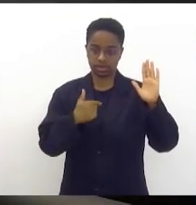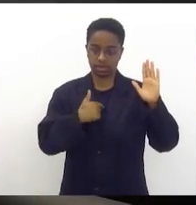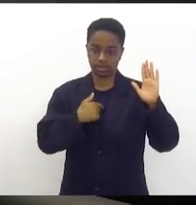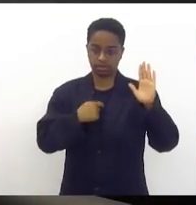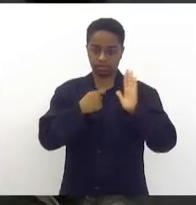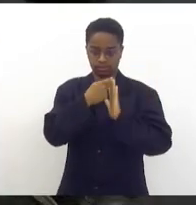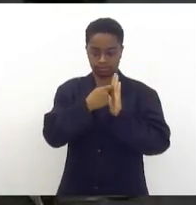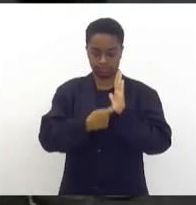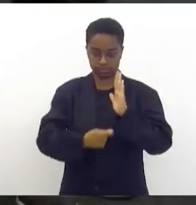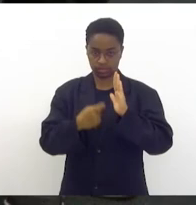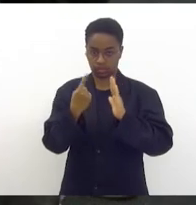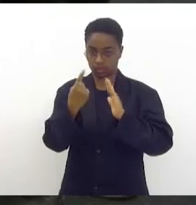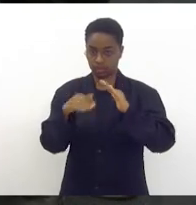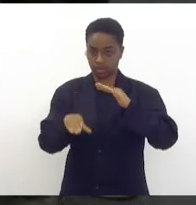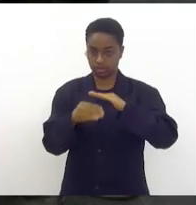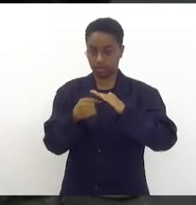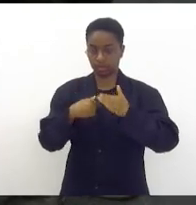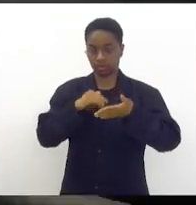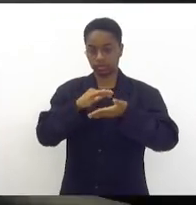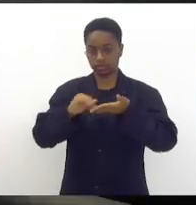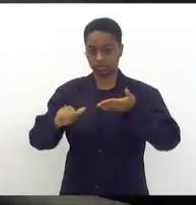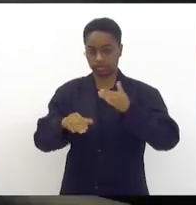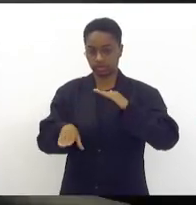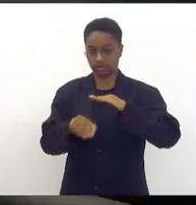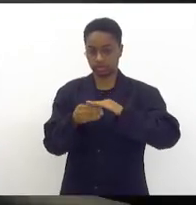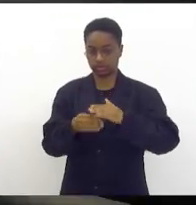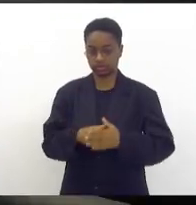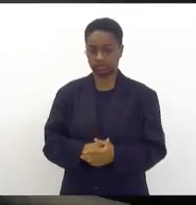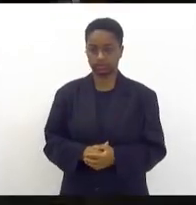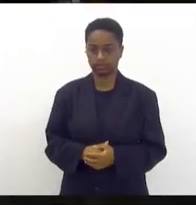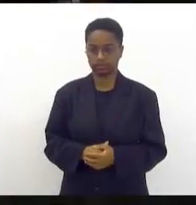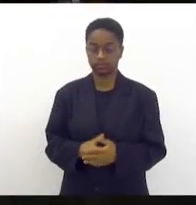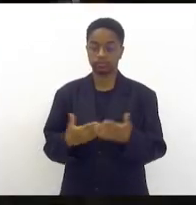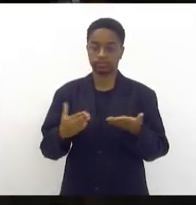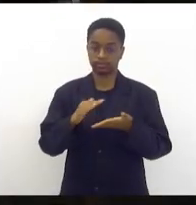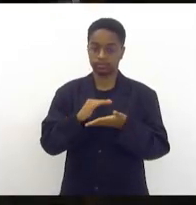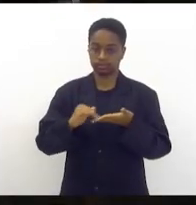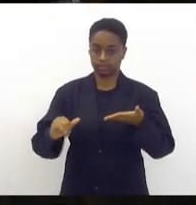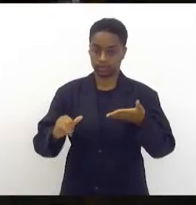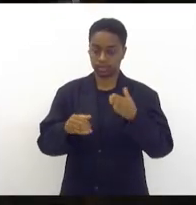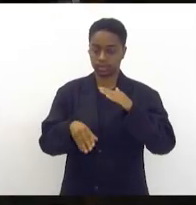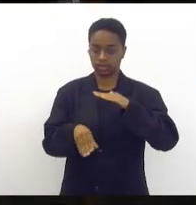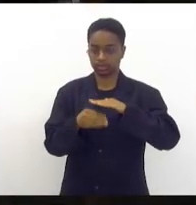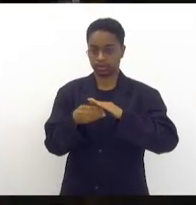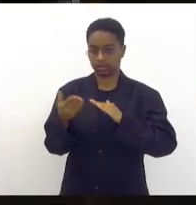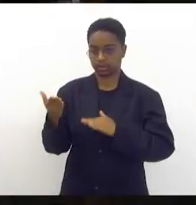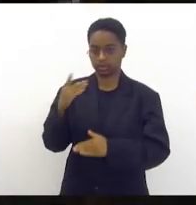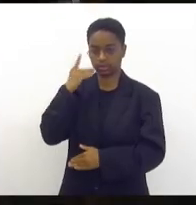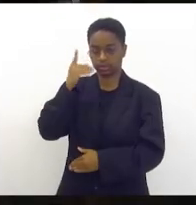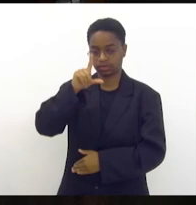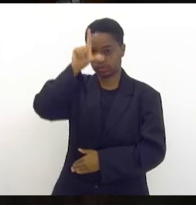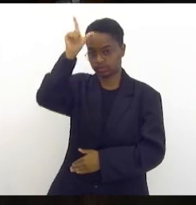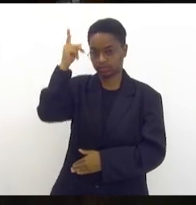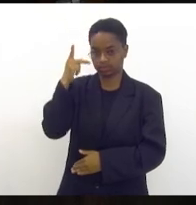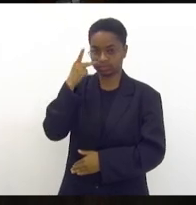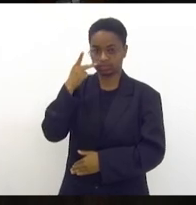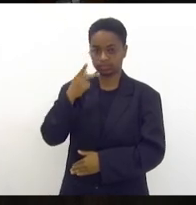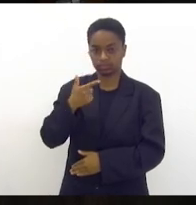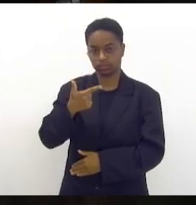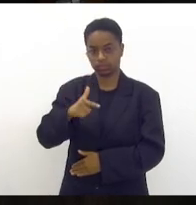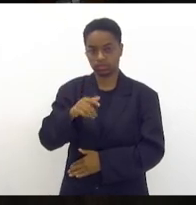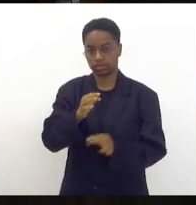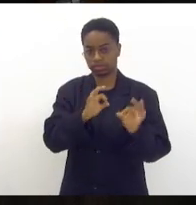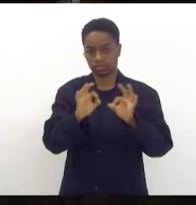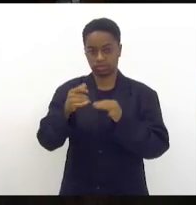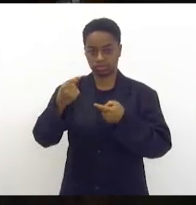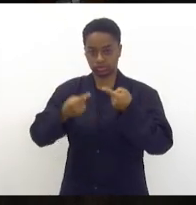emenda, estou retirando a emenda, por favor. Com a retirada da emenda do nosso nobre deputado Luiz Paulo, não havendo mais quem